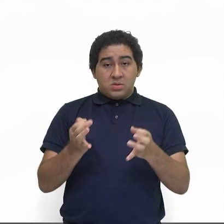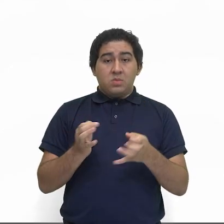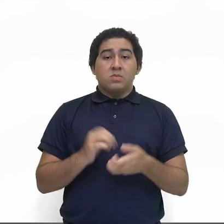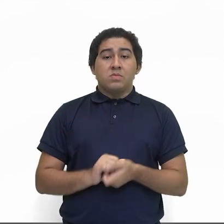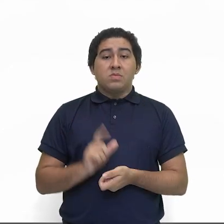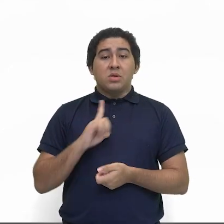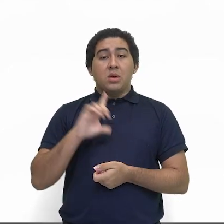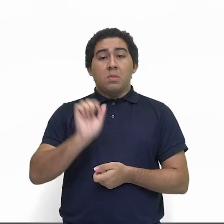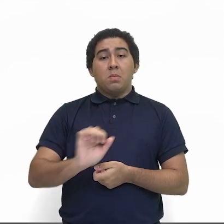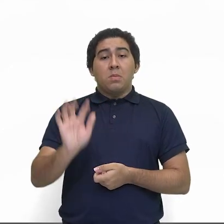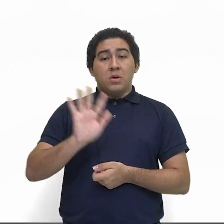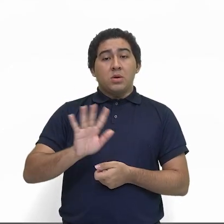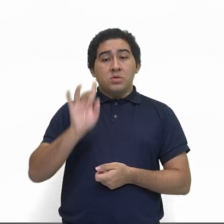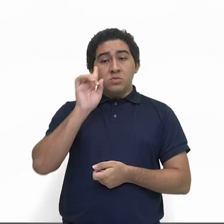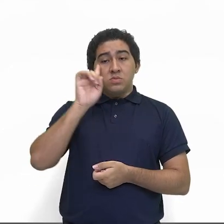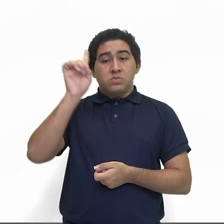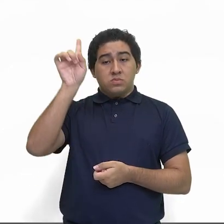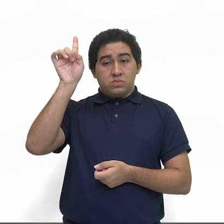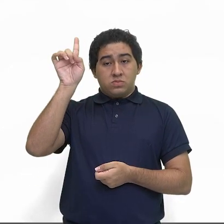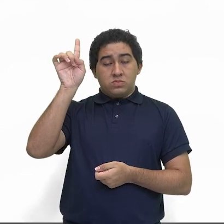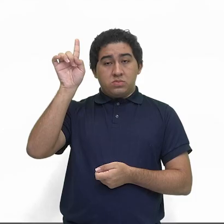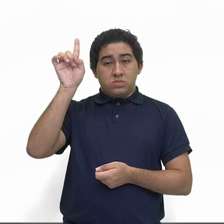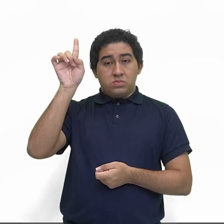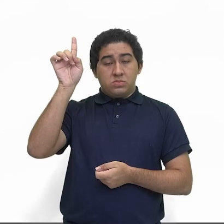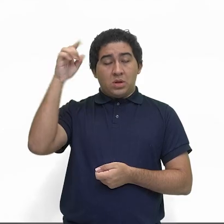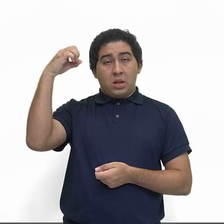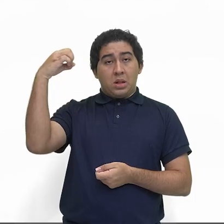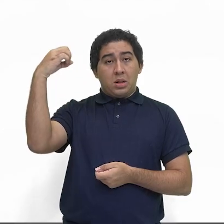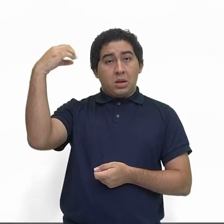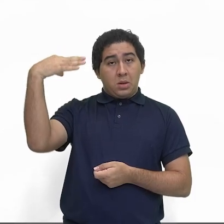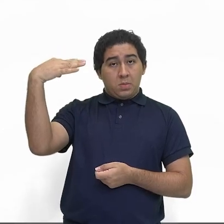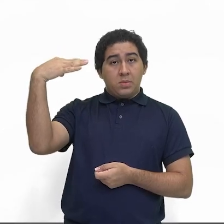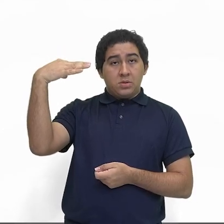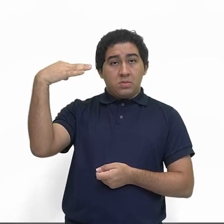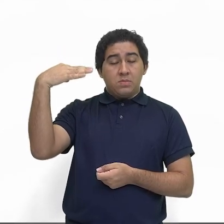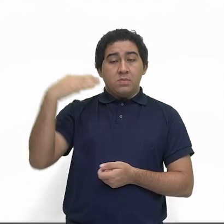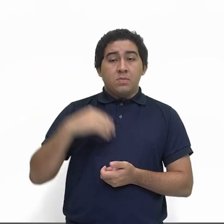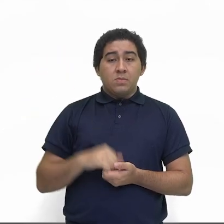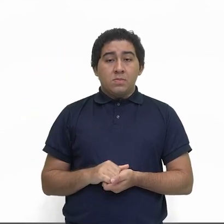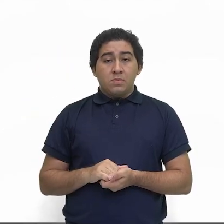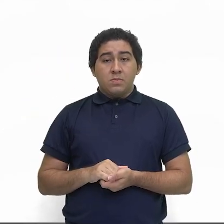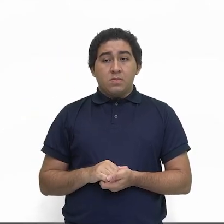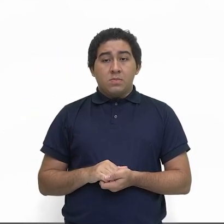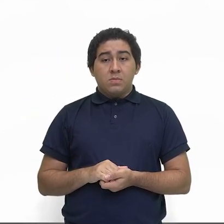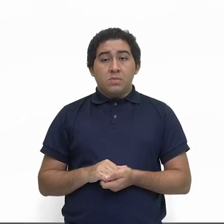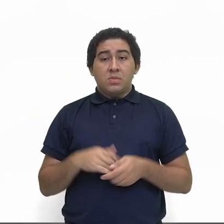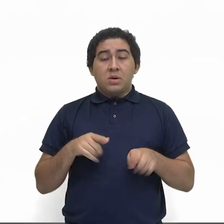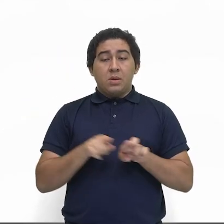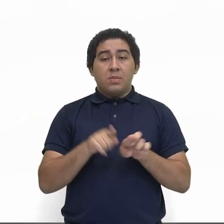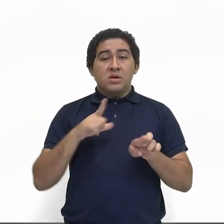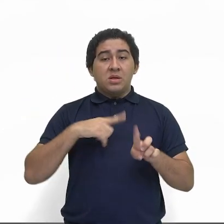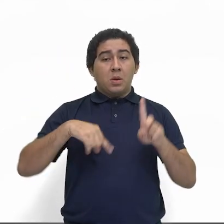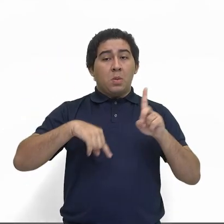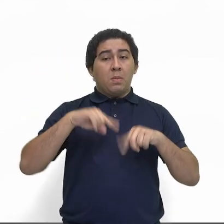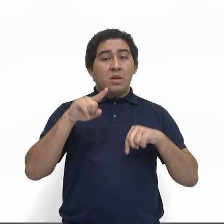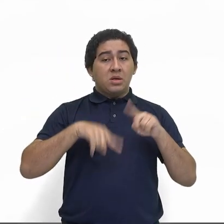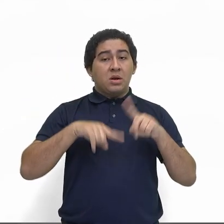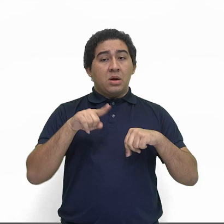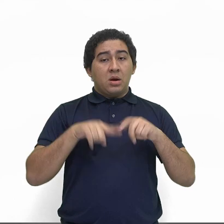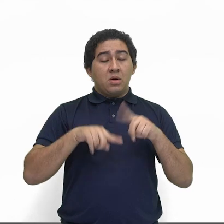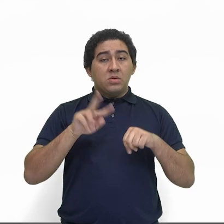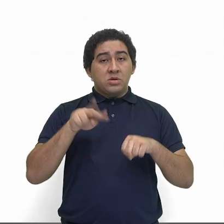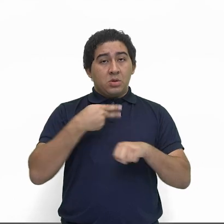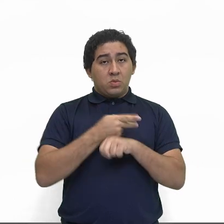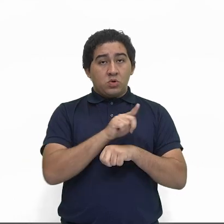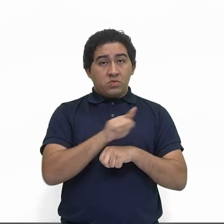imagem da lâmpada, eu tenho ali um dispositivo que você vai conhecer daqui a pouco.